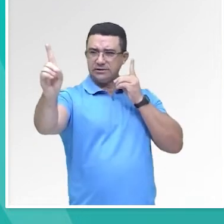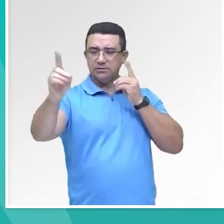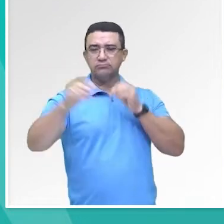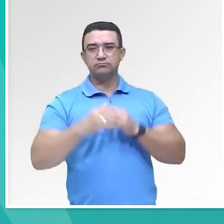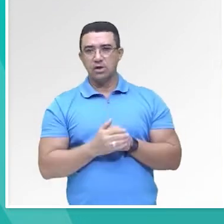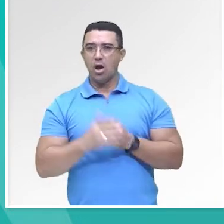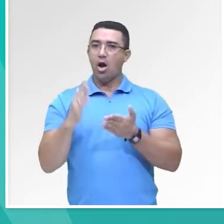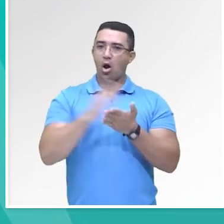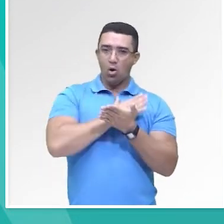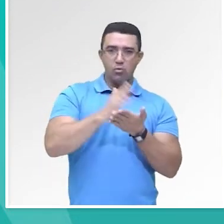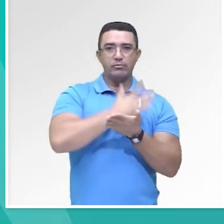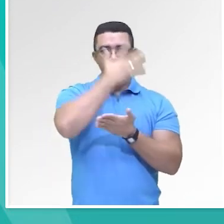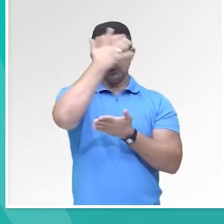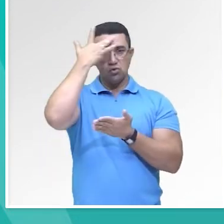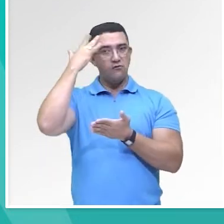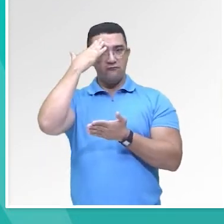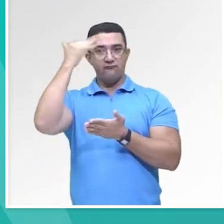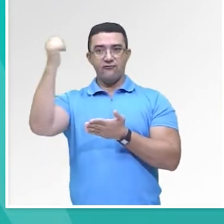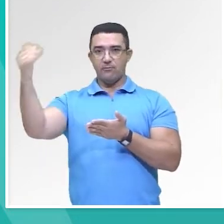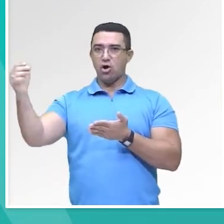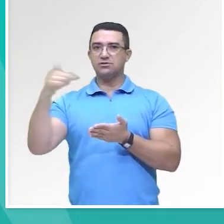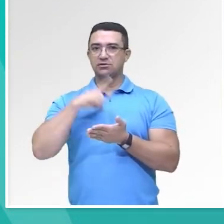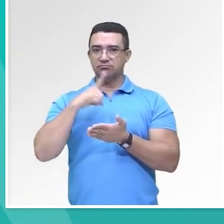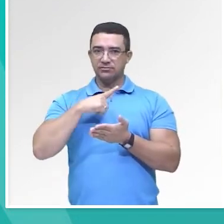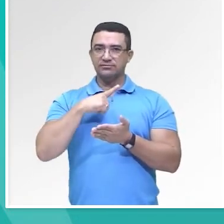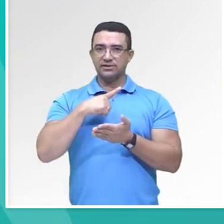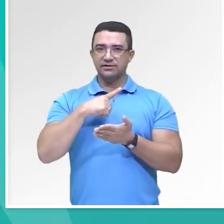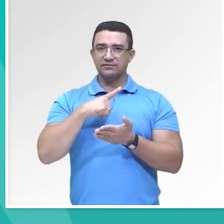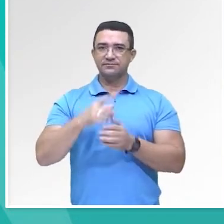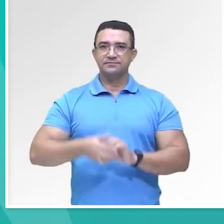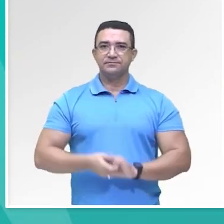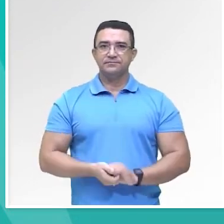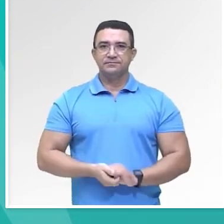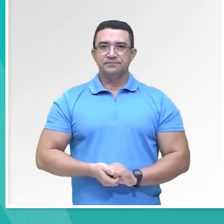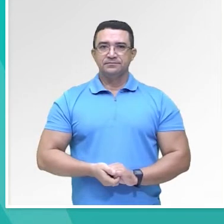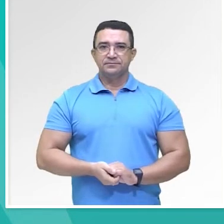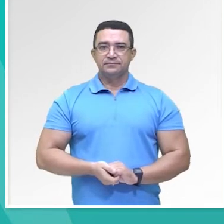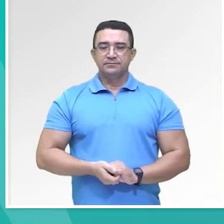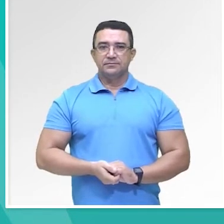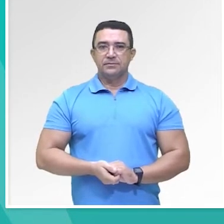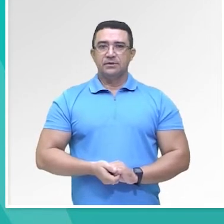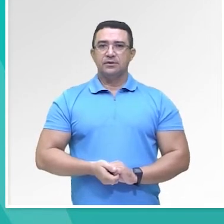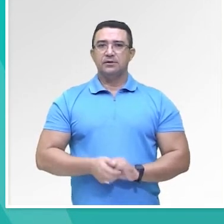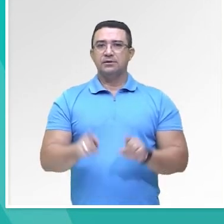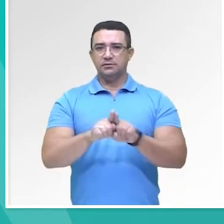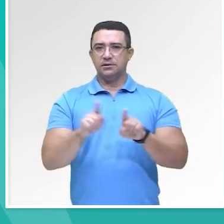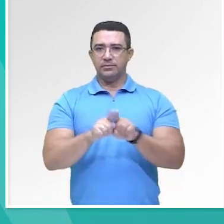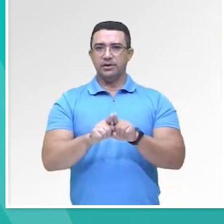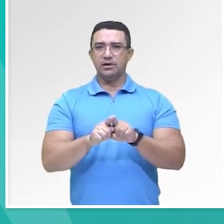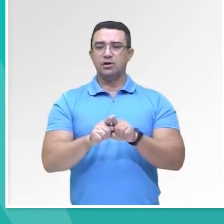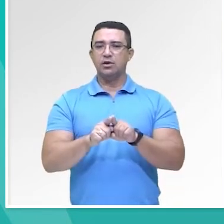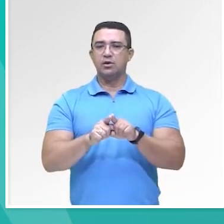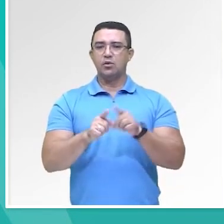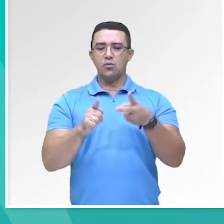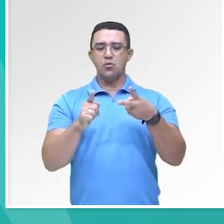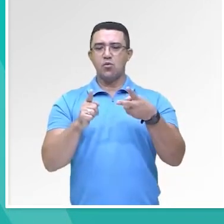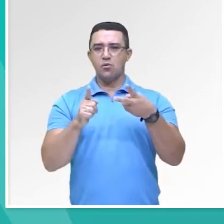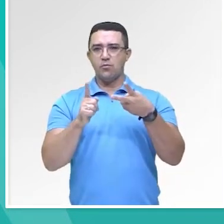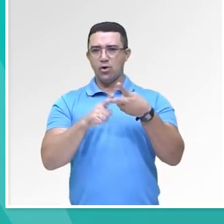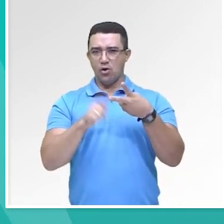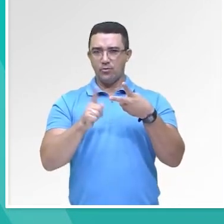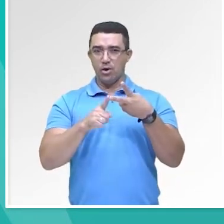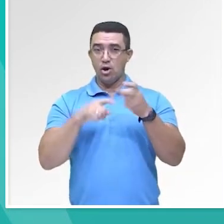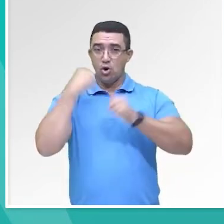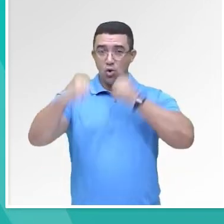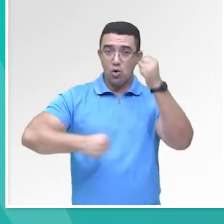é o Usain Bolt, certo? Outra prova que nós temos são as corridas de meio fundo.